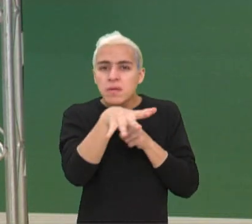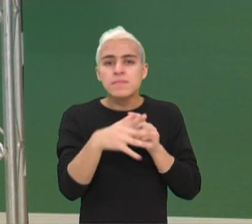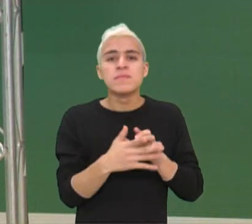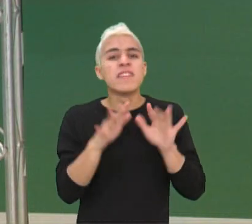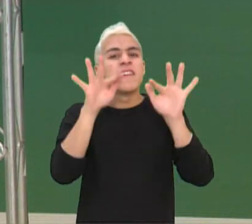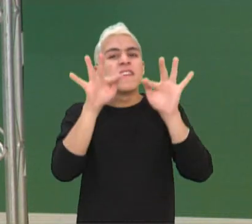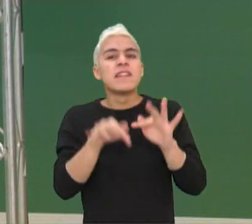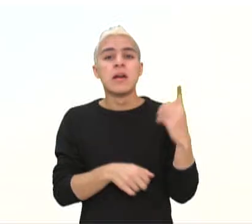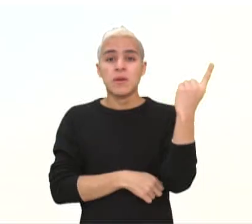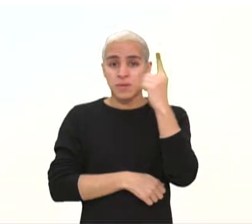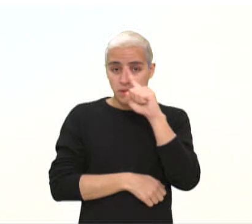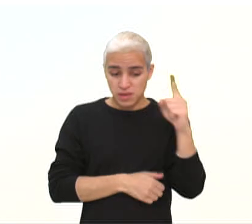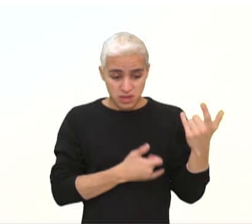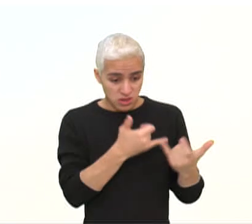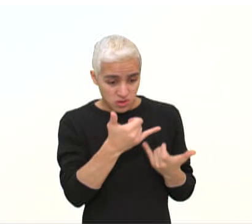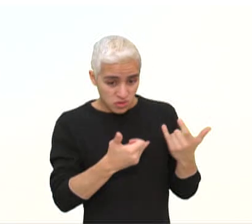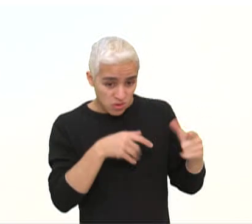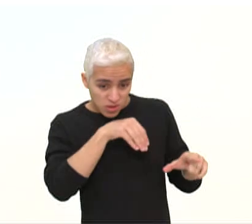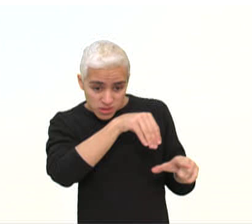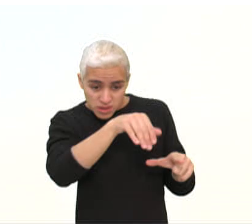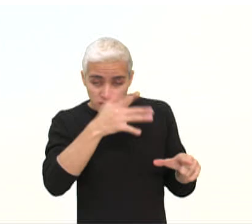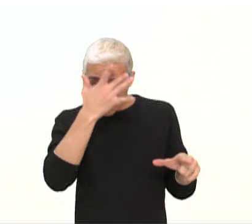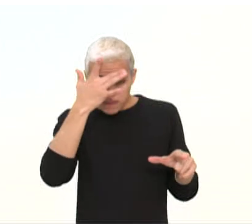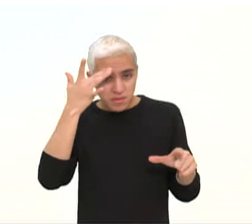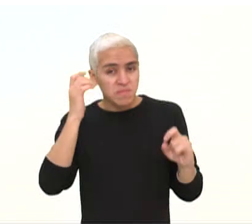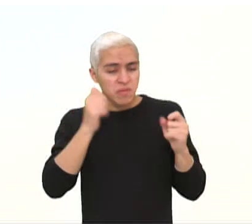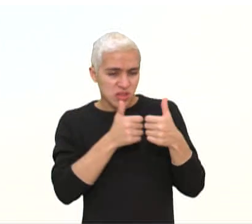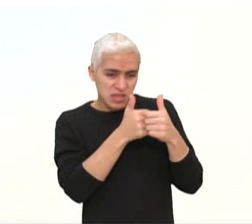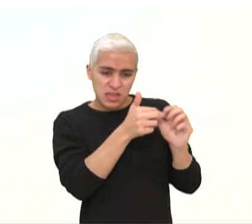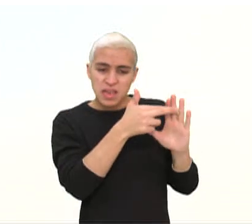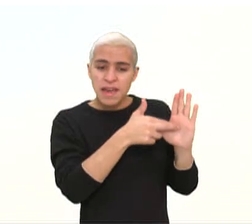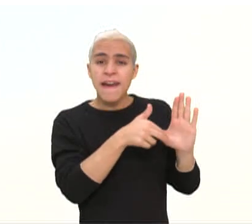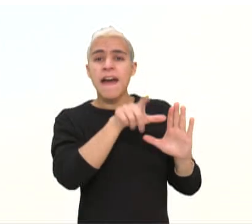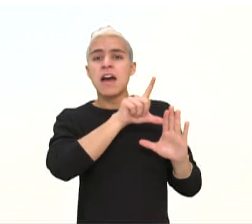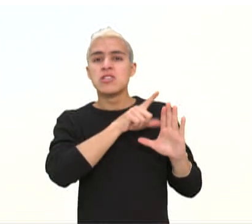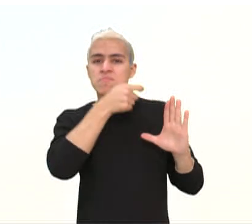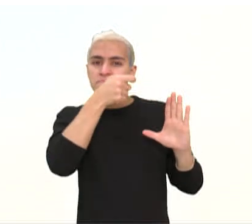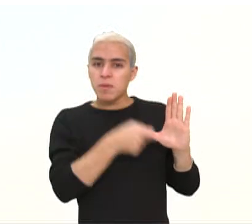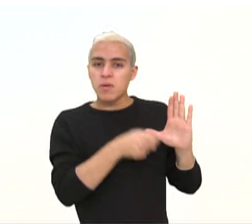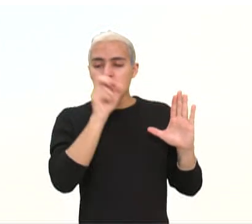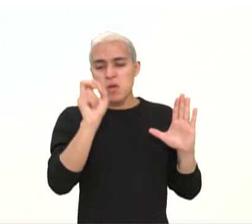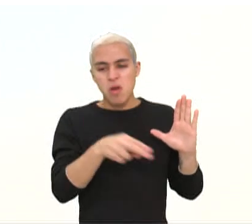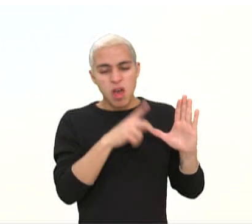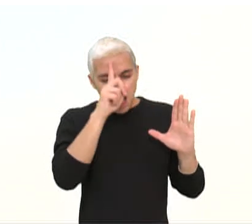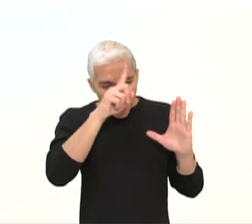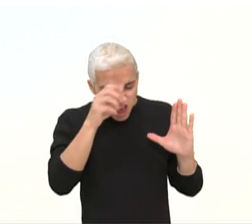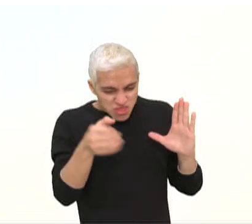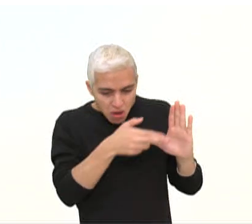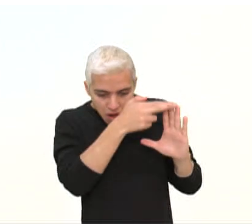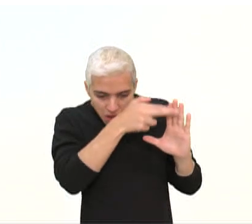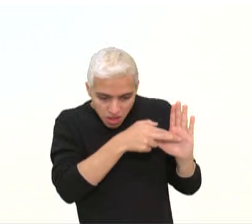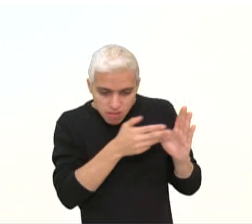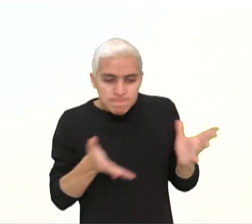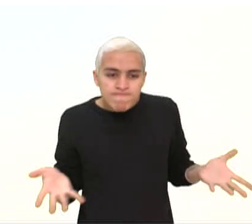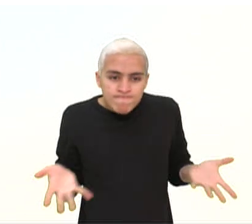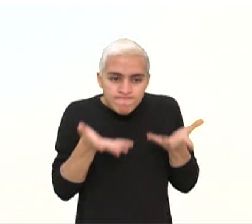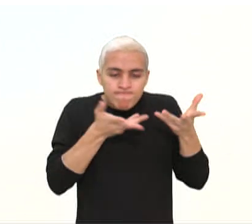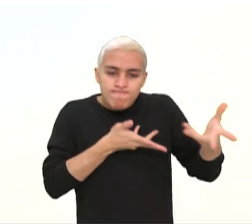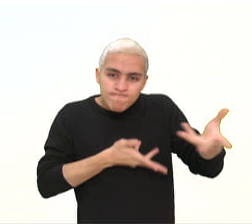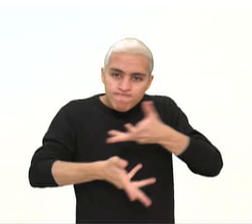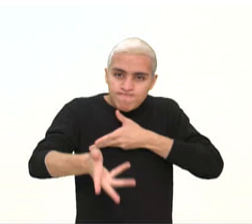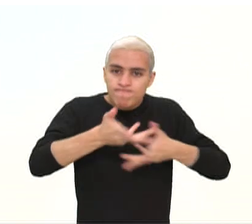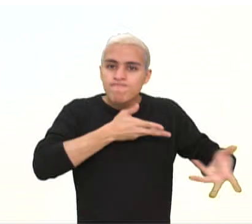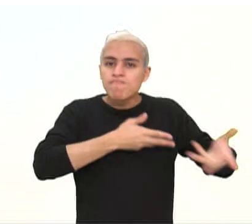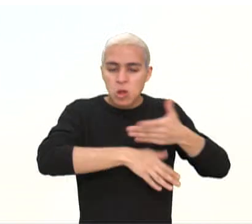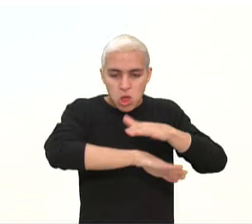finalizar, turminha, nos jogos de tabuleiro, os jogadores podem seguir as regras pré-estabelecidas ou recriar suas próprias regras, estimulando a cooperação,